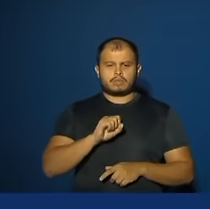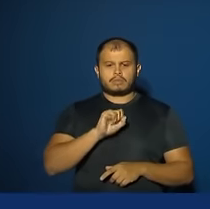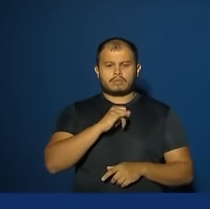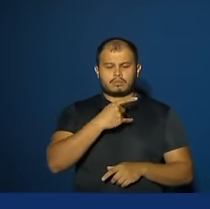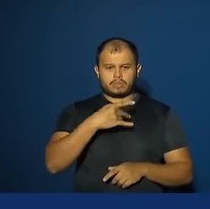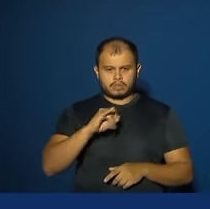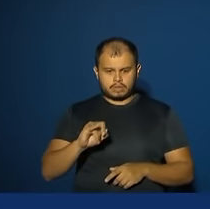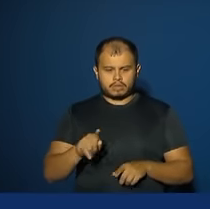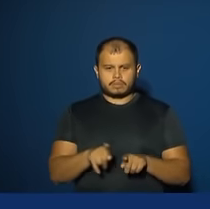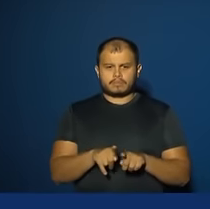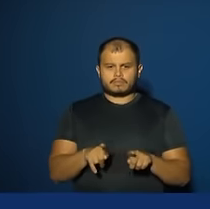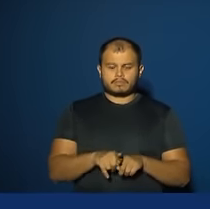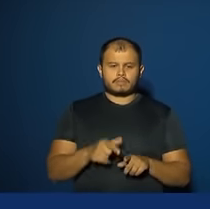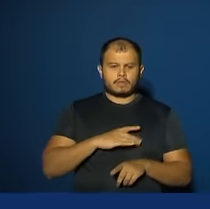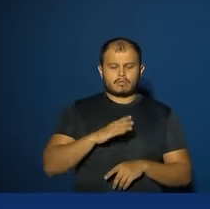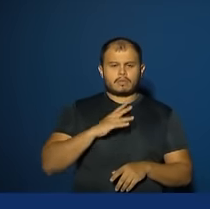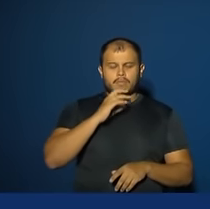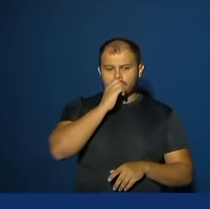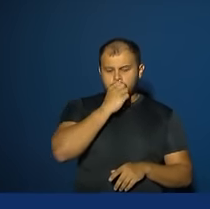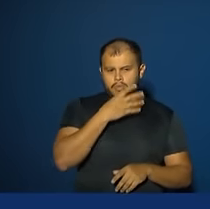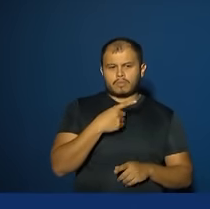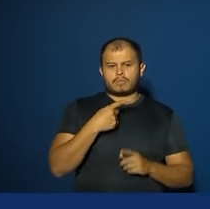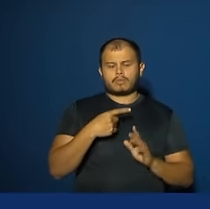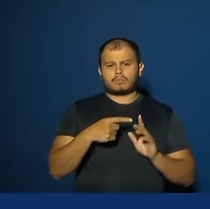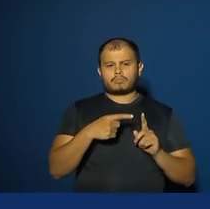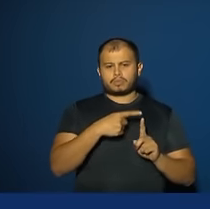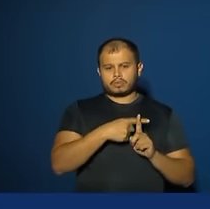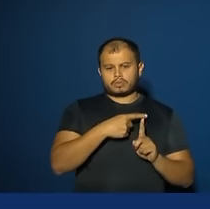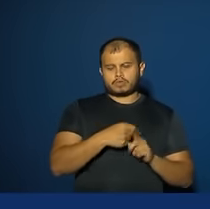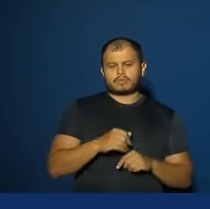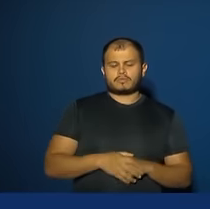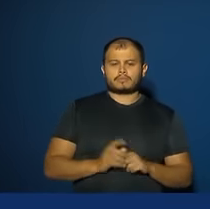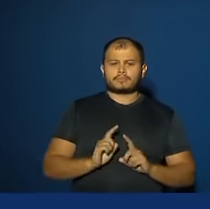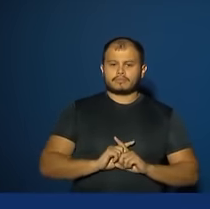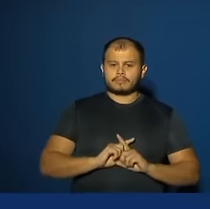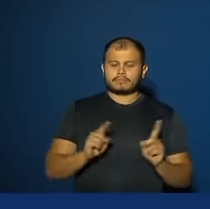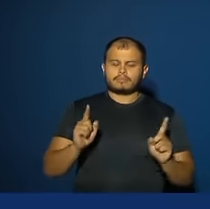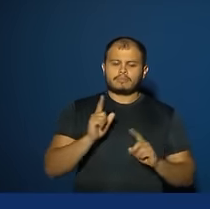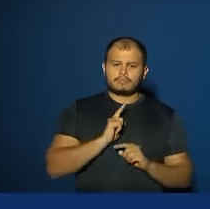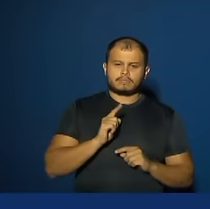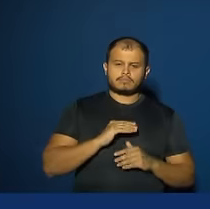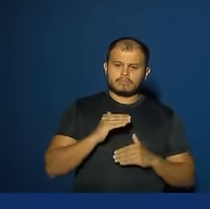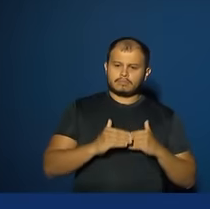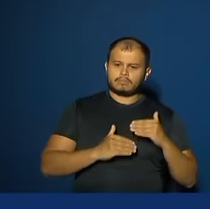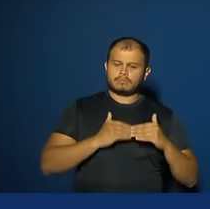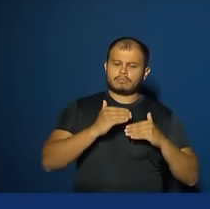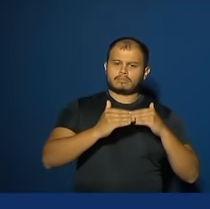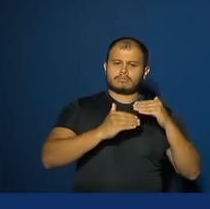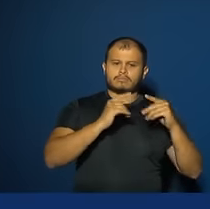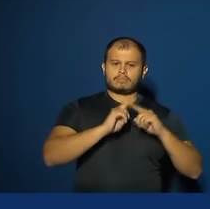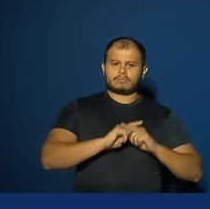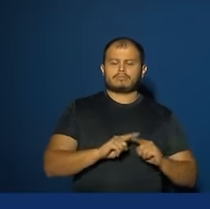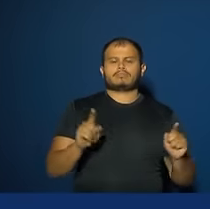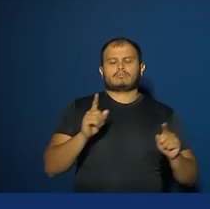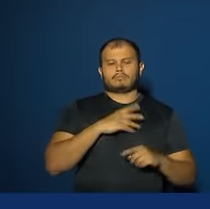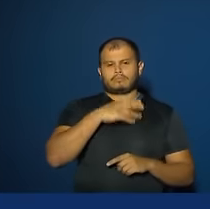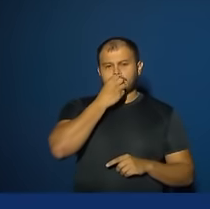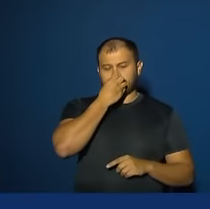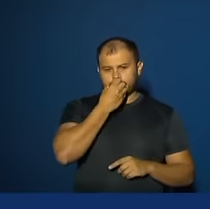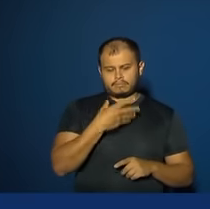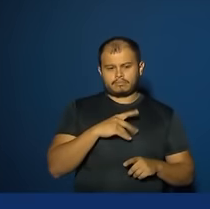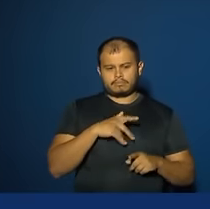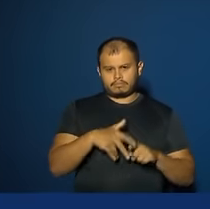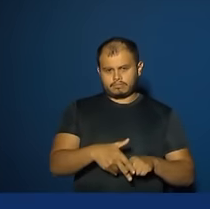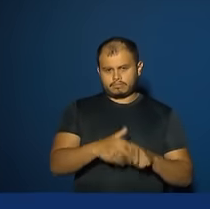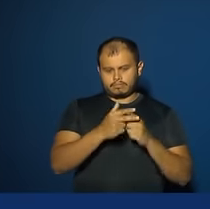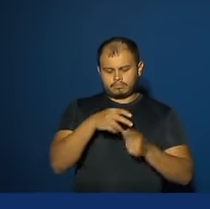tudo, eu acho que foi muito positivo. Agora, o efeito vai ser gradual, mas eu acho que a sinalização é muito boa, vai ter regulamentação